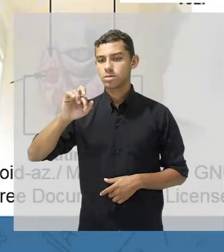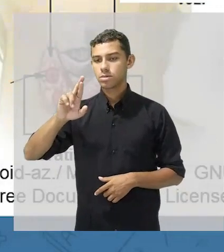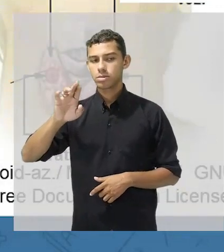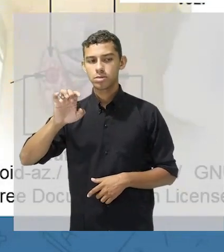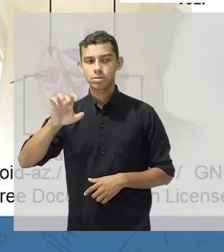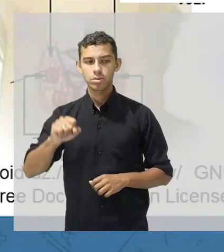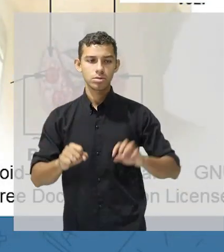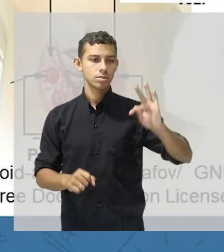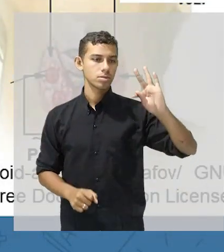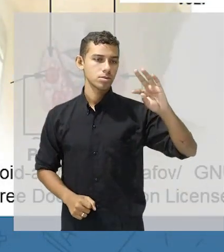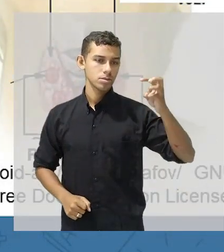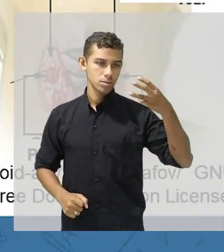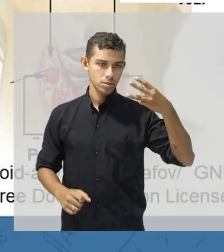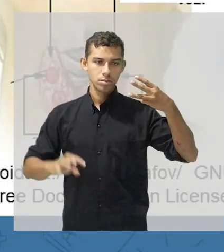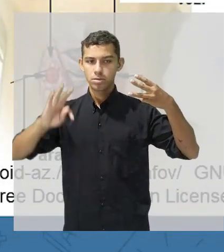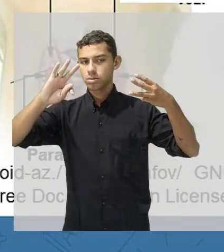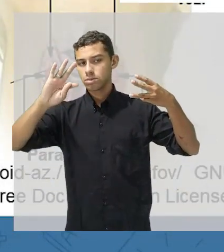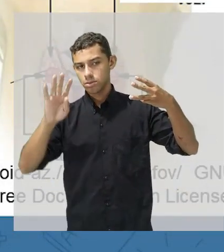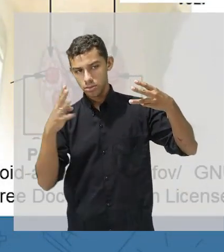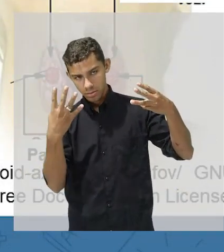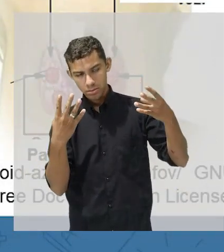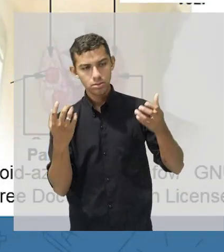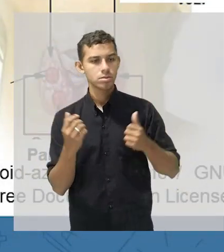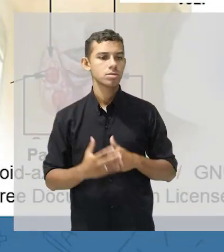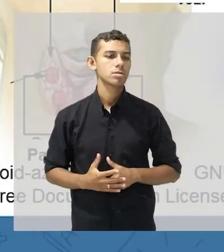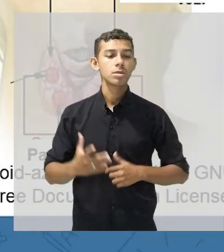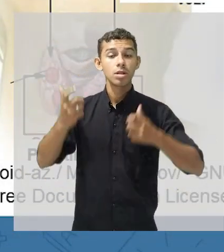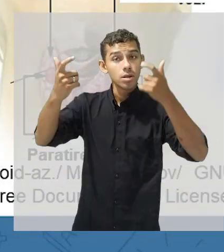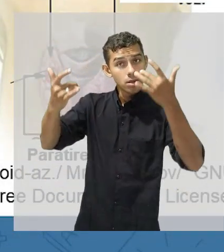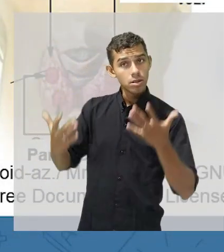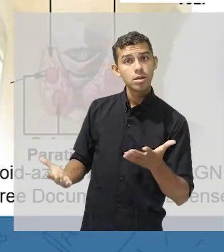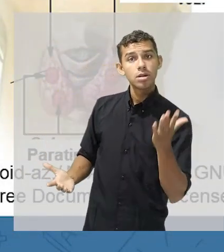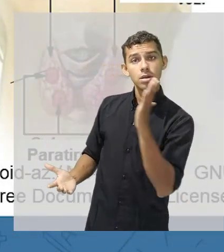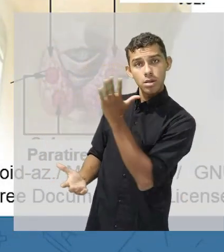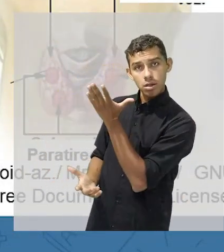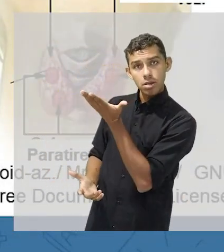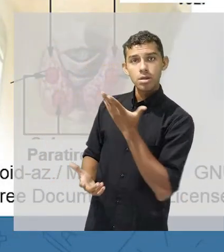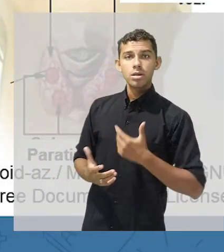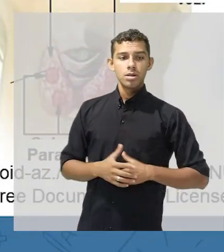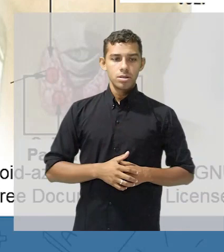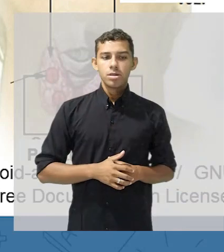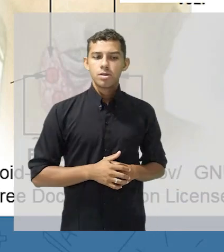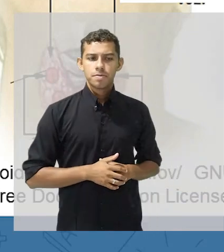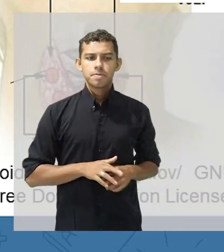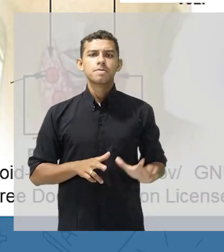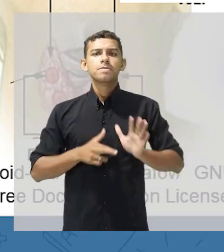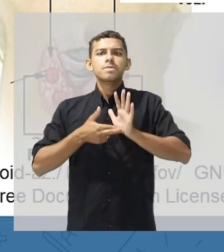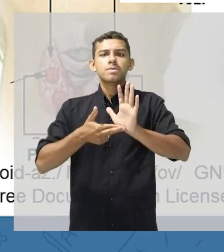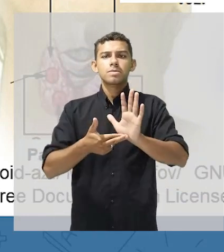tá? T3 e T4, como eu já falei para vocês, são hormônios da tireoide. Eles estão